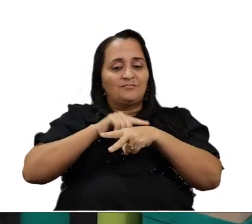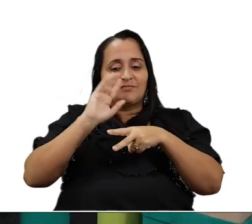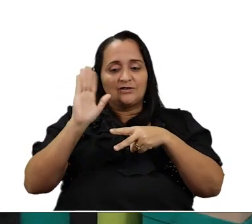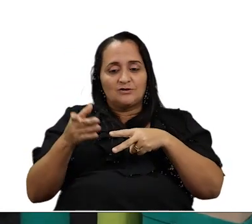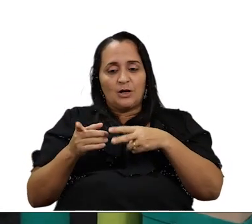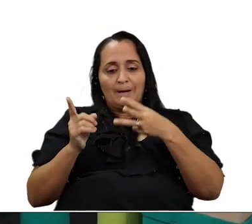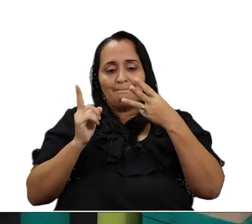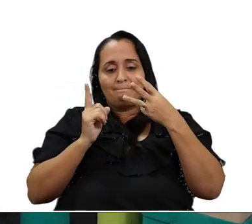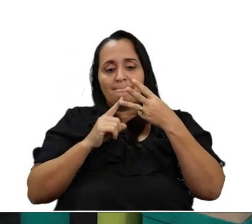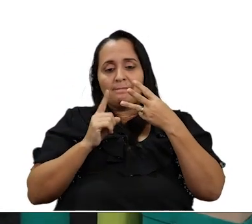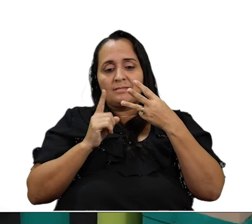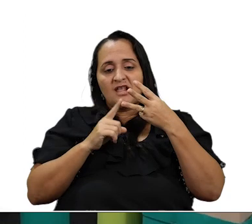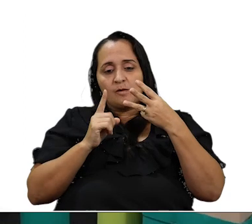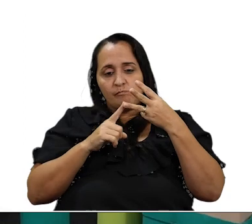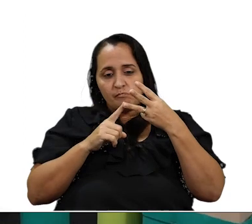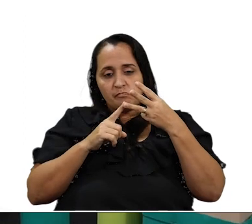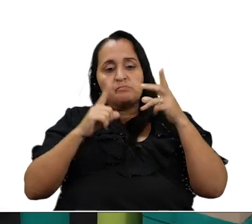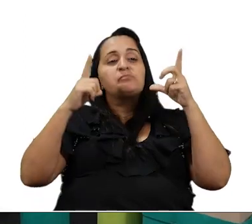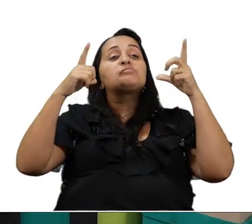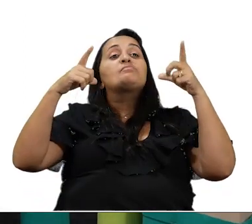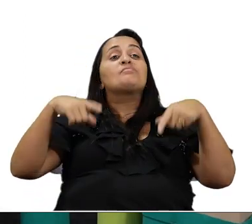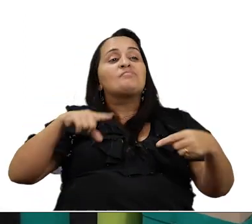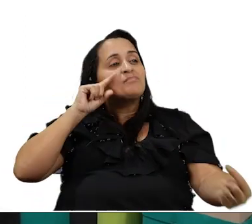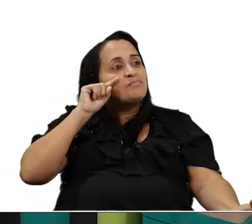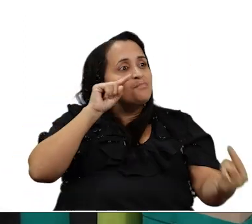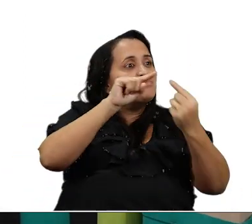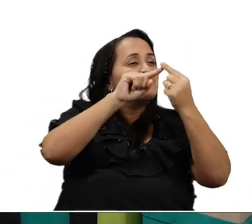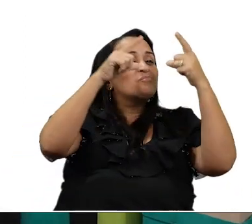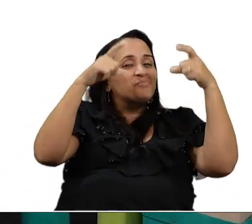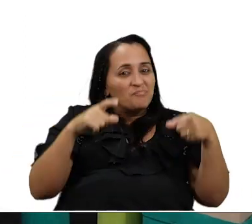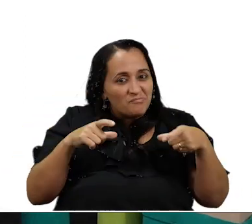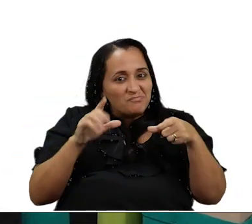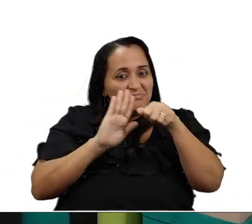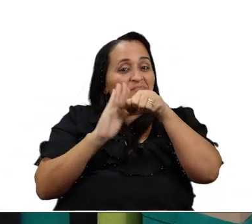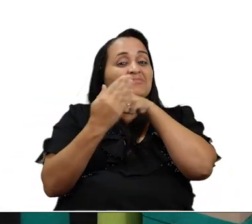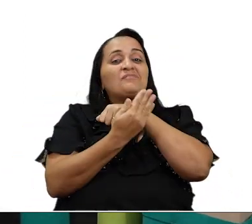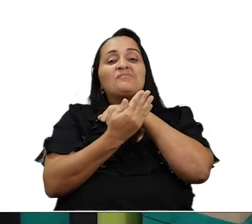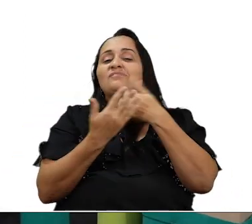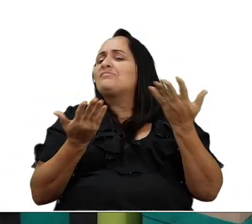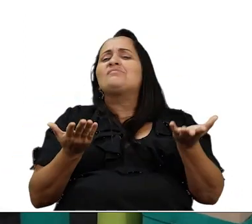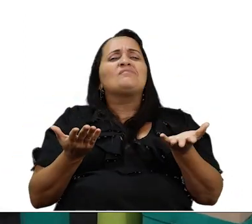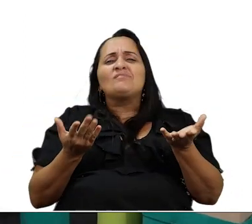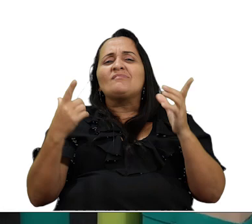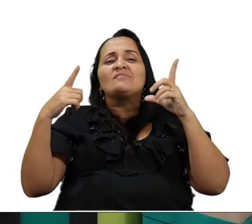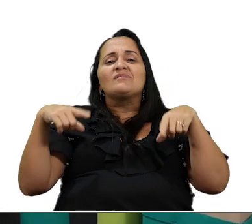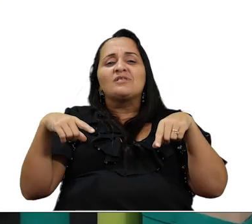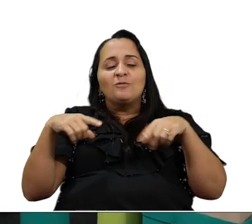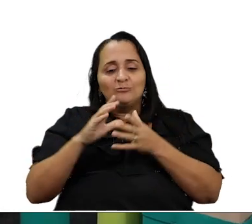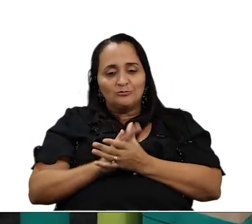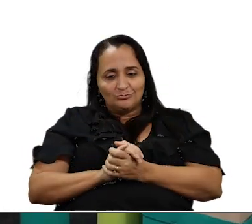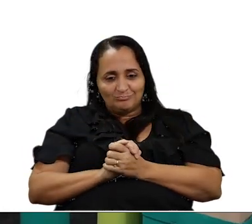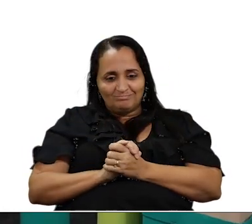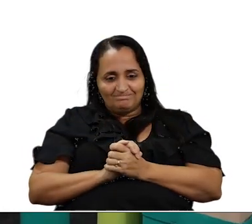brincadeirinha. Localizar a localização. Quer dizer o quê? Nós vamos achar onde está localizada a Casa